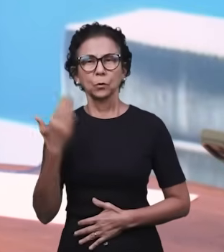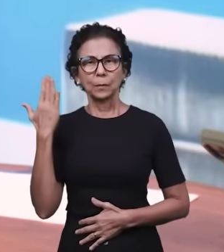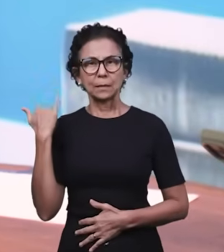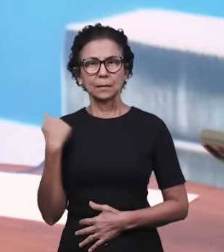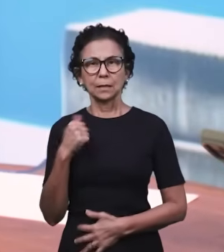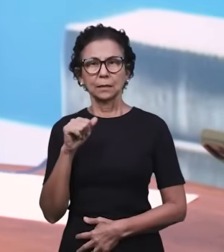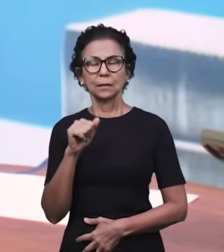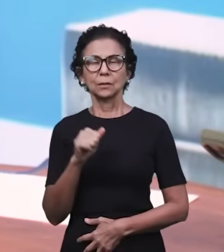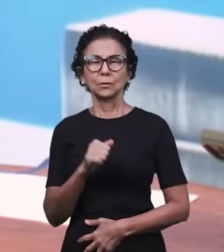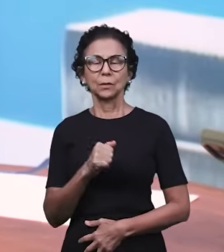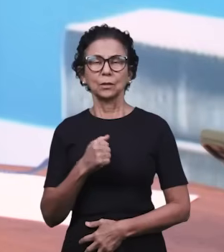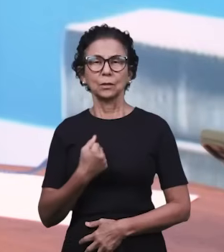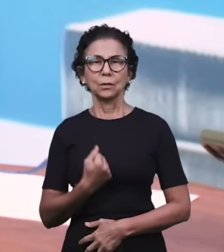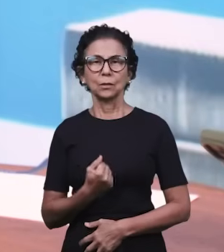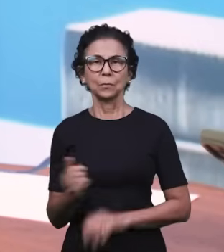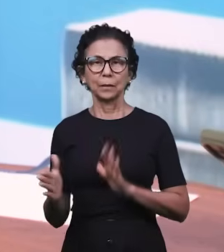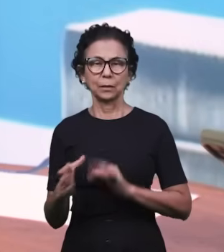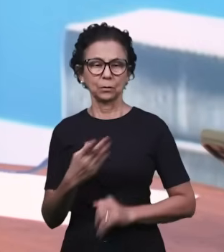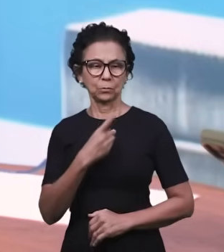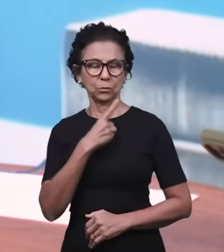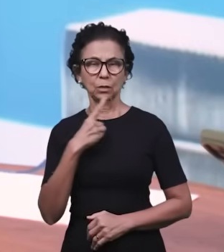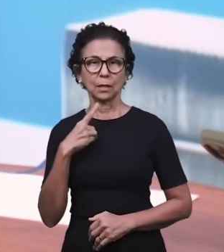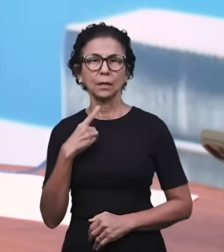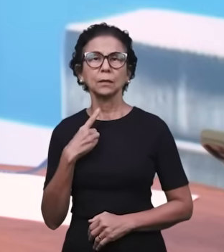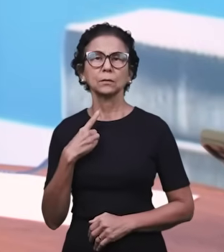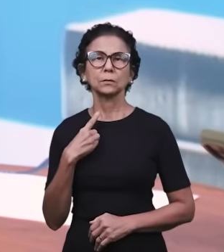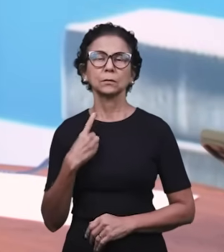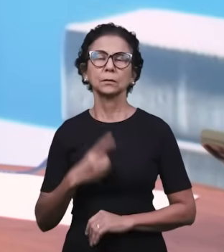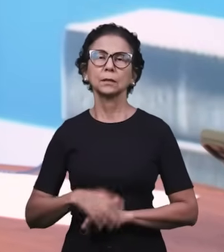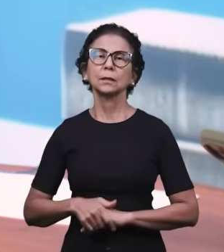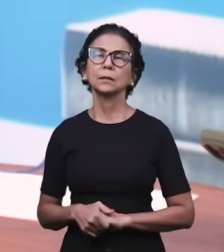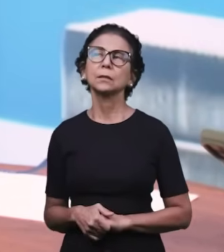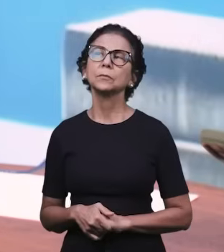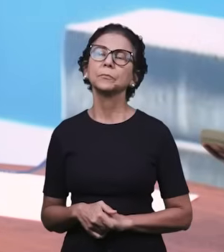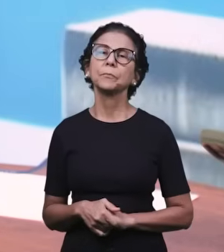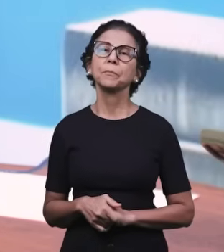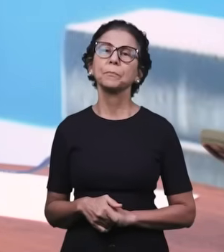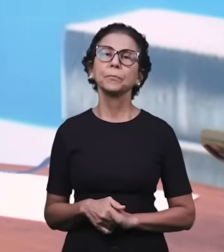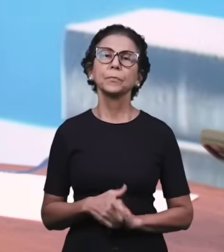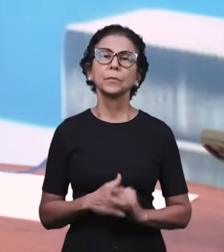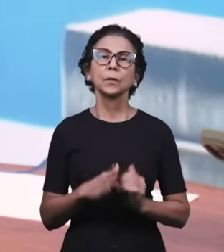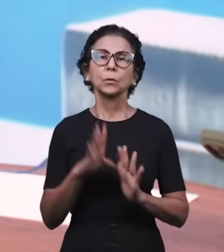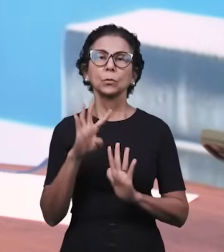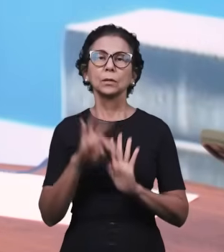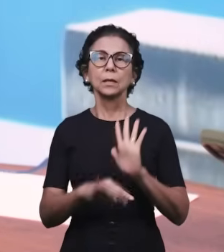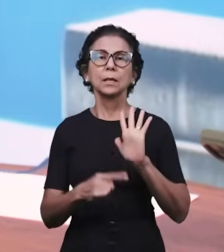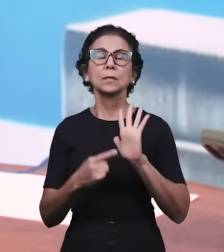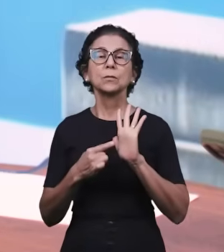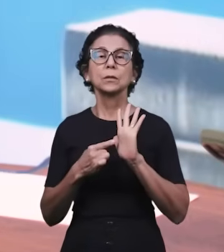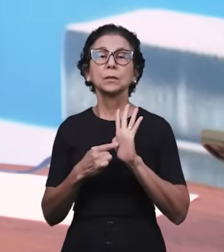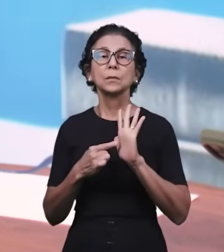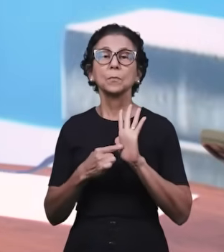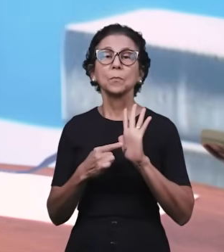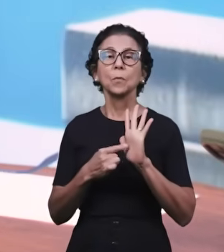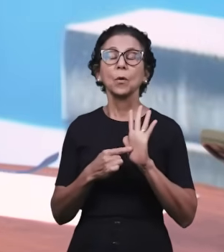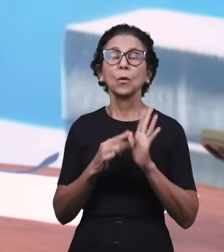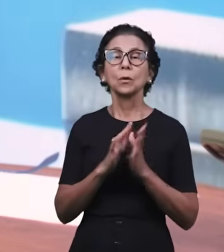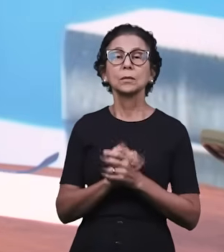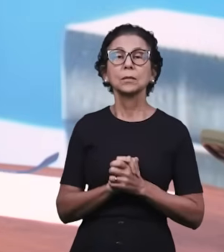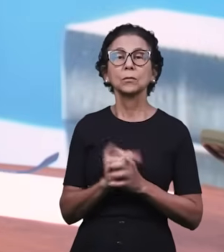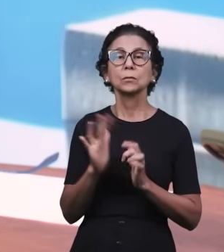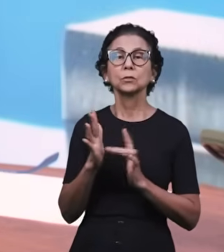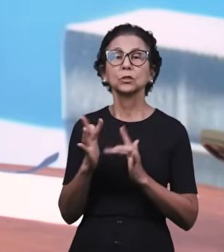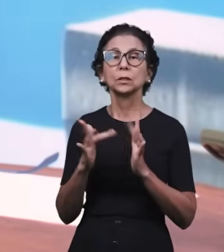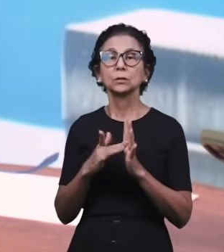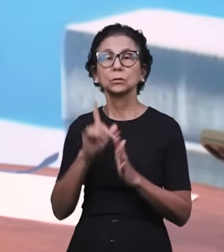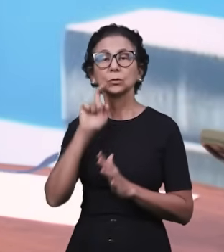me chamou muita atenção, quando o Senhor multiplicou os pães e dividiu aquela grande multidão em ranchos de